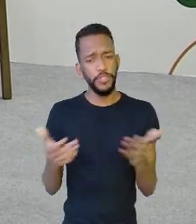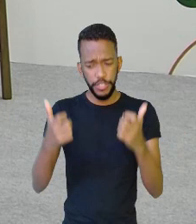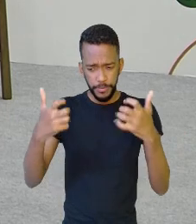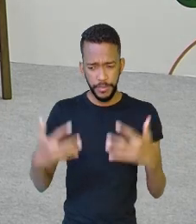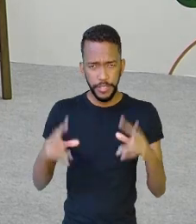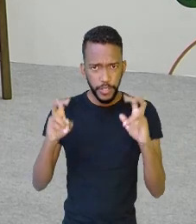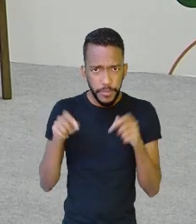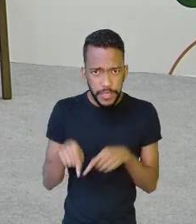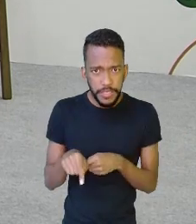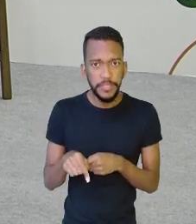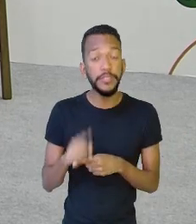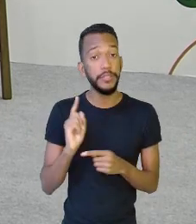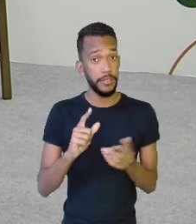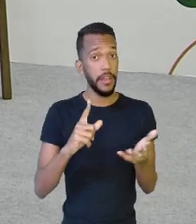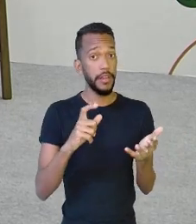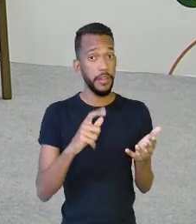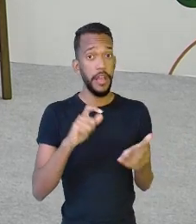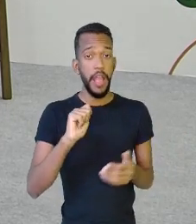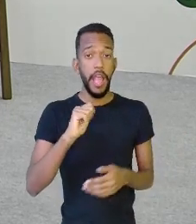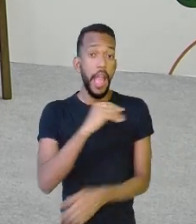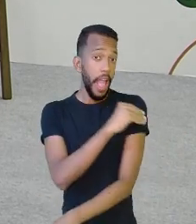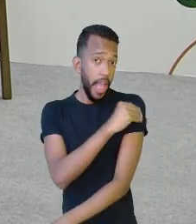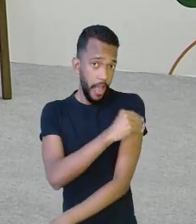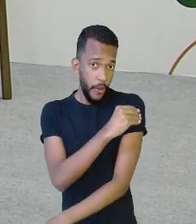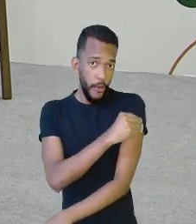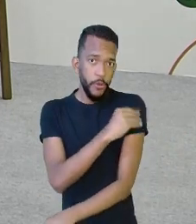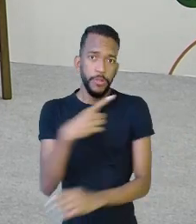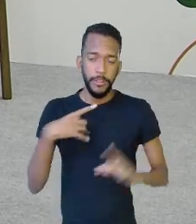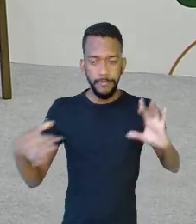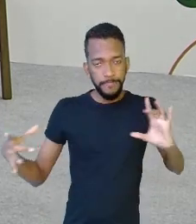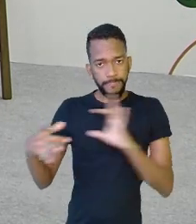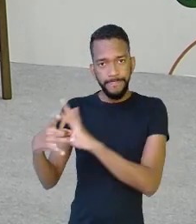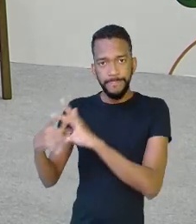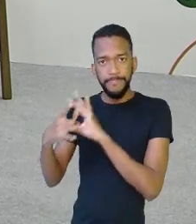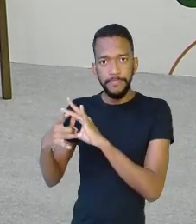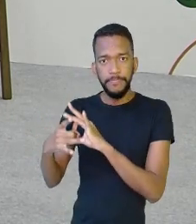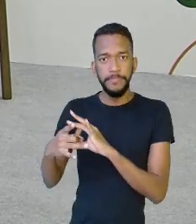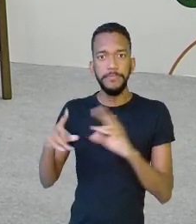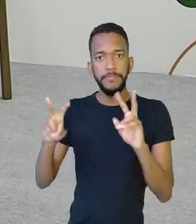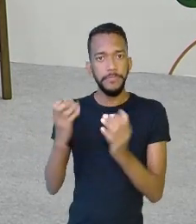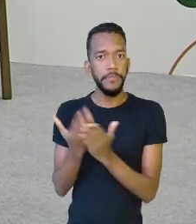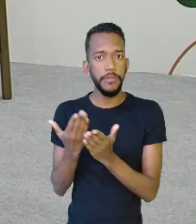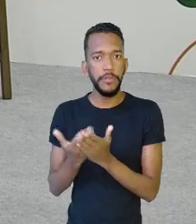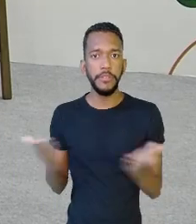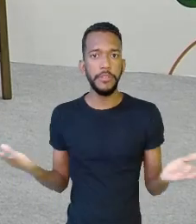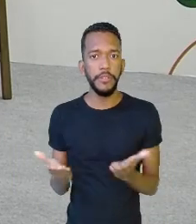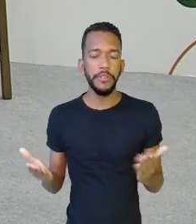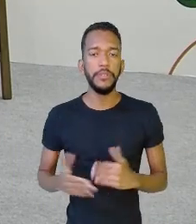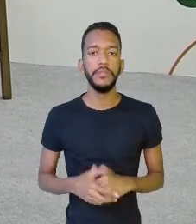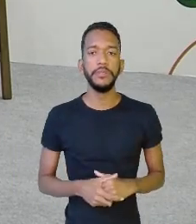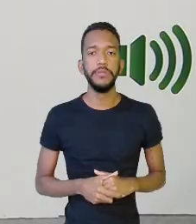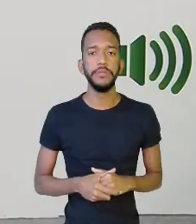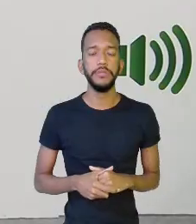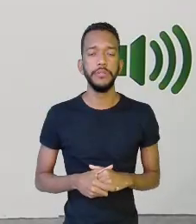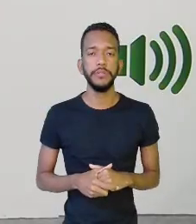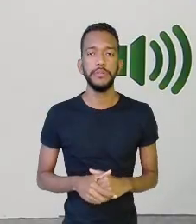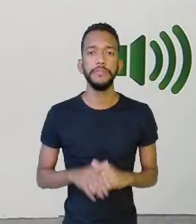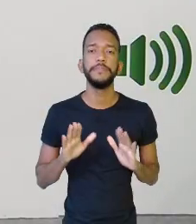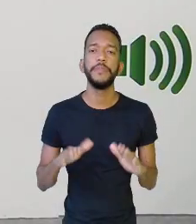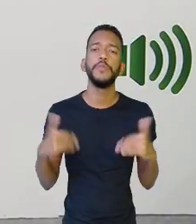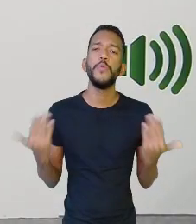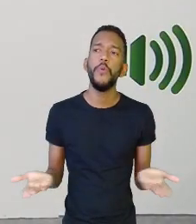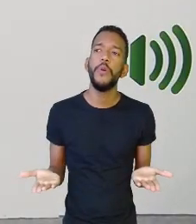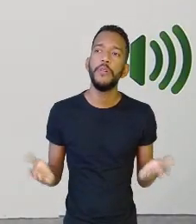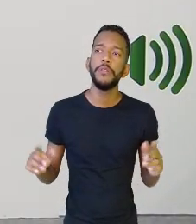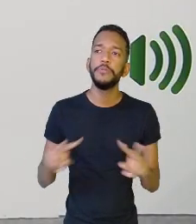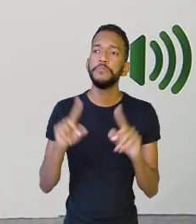não. O álcool tem uma relação direta com a nossa aula de hoje. E qual